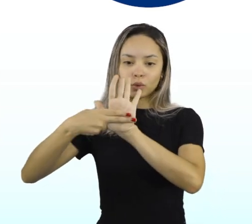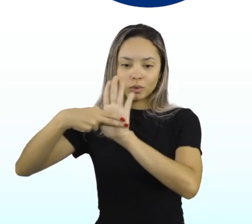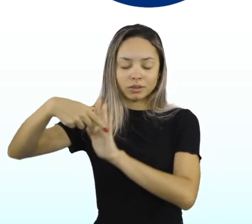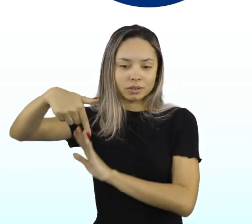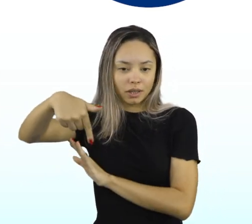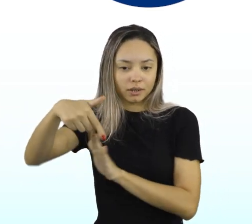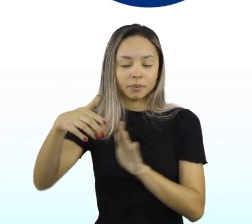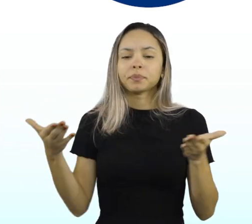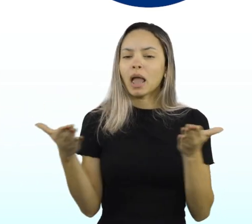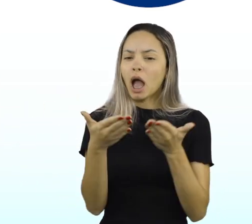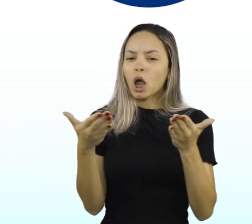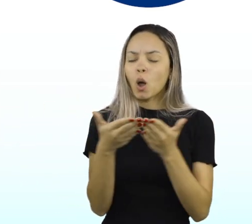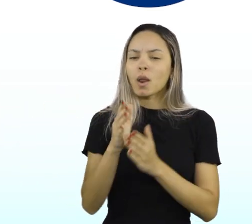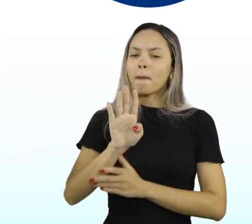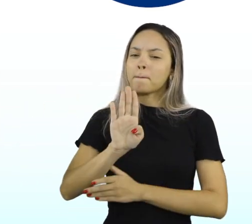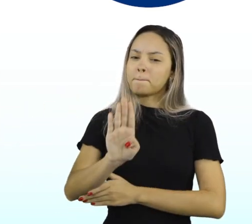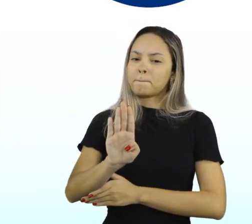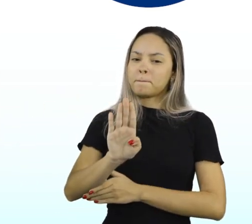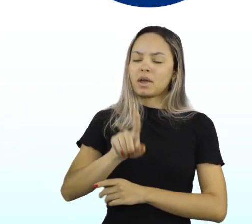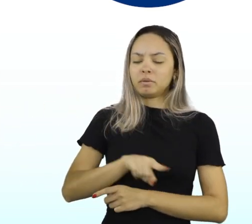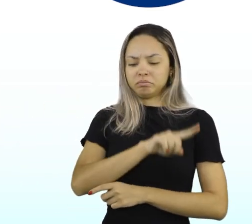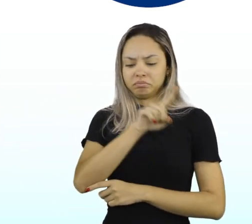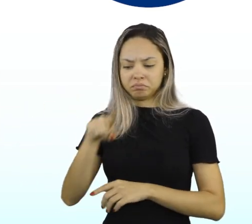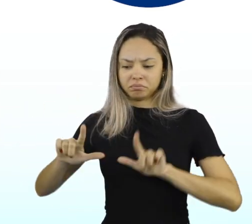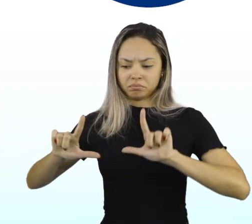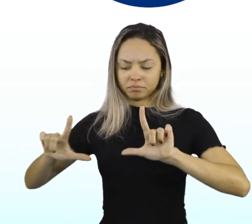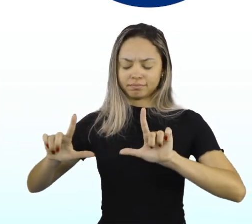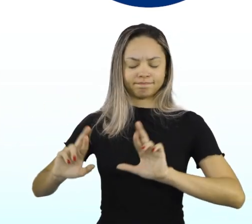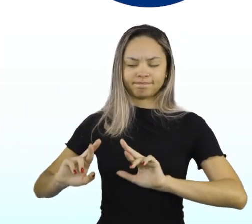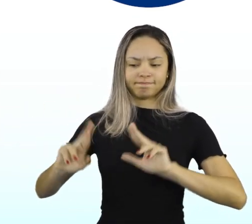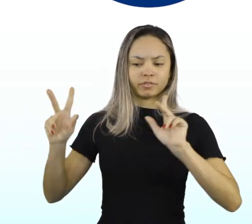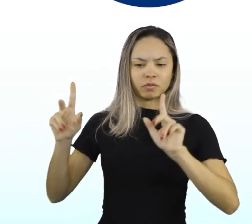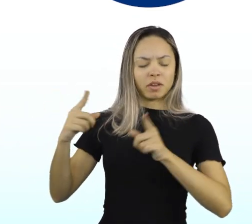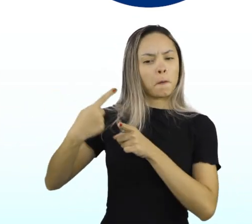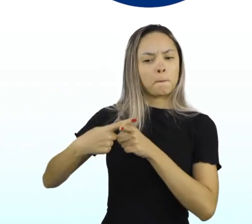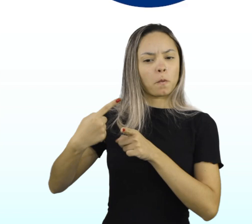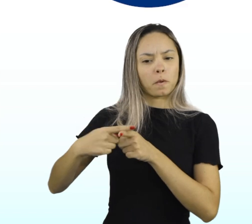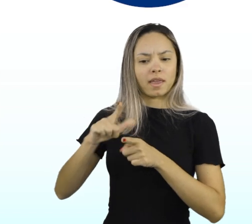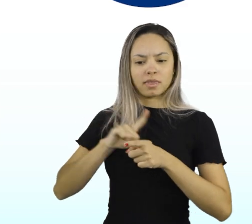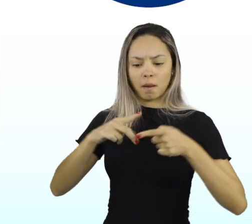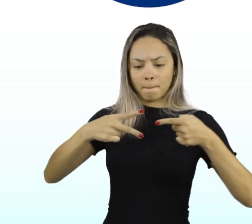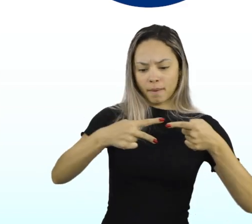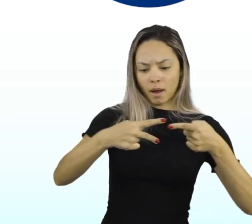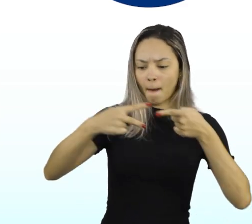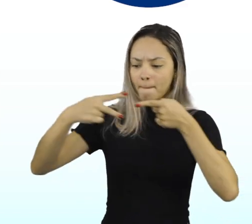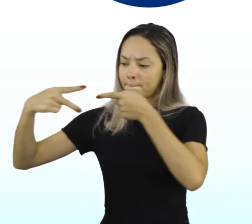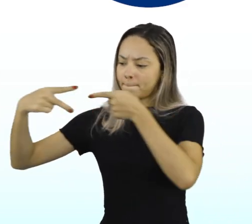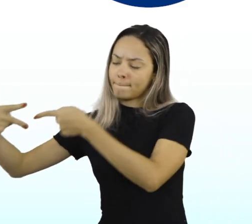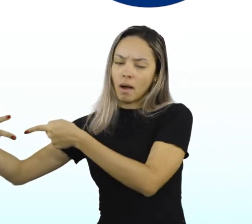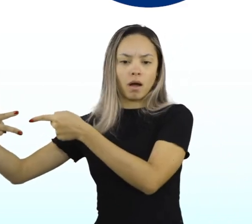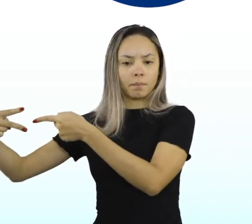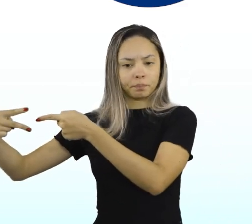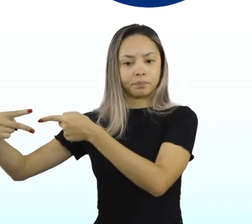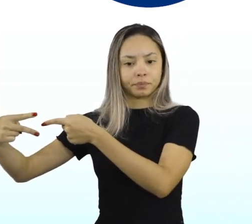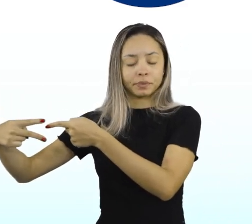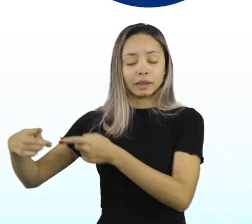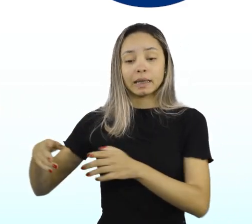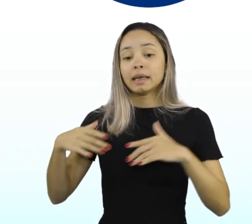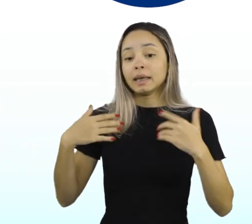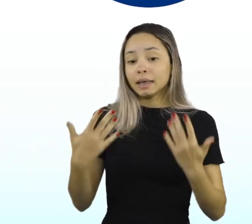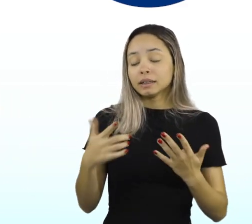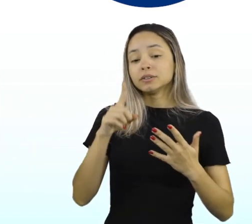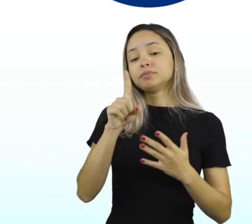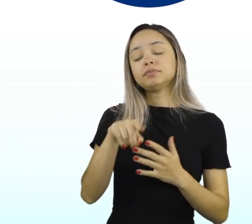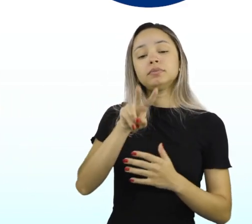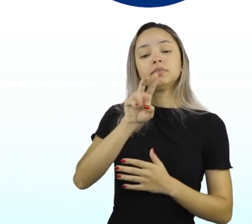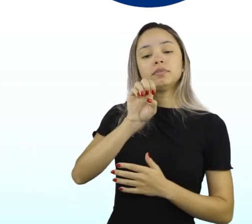E na letra B, aí você diz, Paulinho, mas está diferente porque a força está mais na frente e agora? Gente, não interessa. Como fosse uma grandeza vetorial,